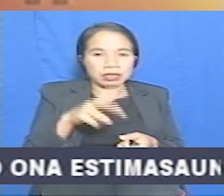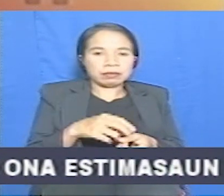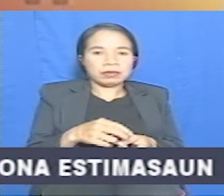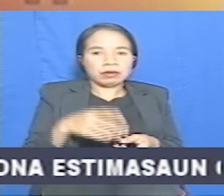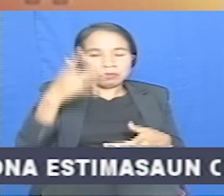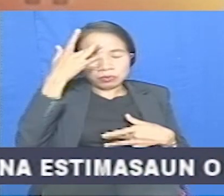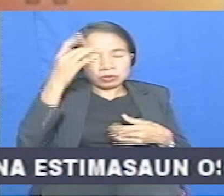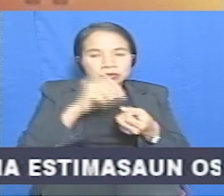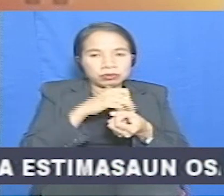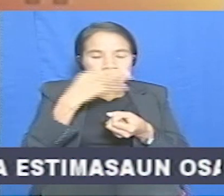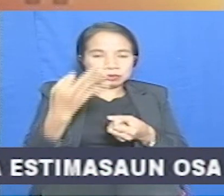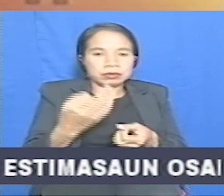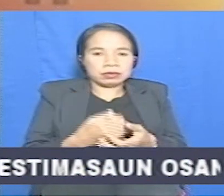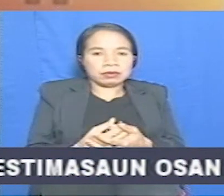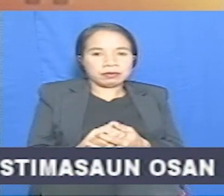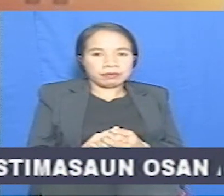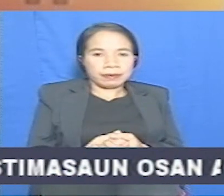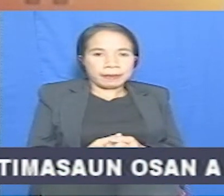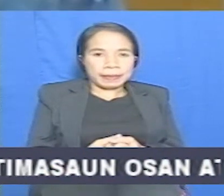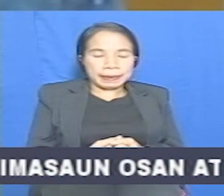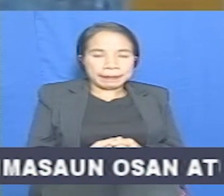pandemia surto COVID-19.